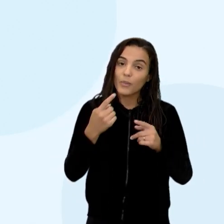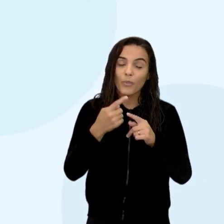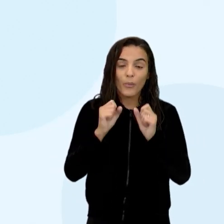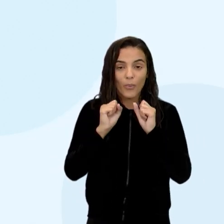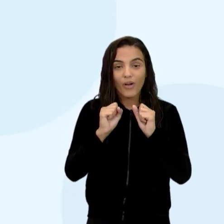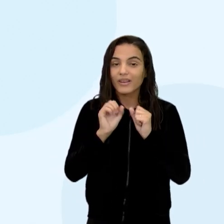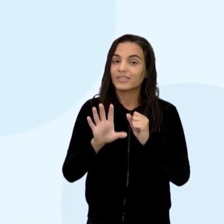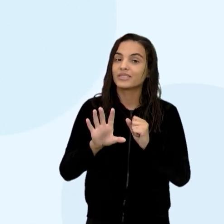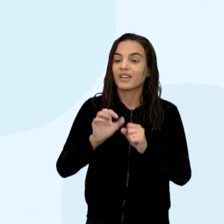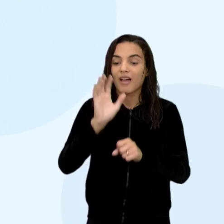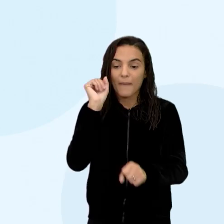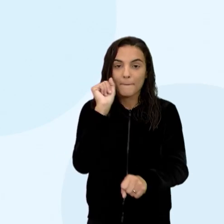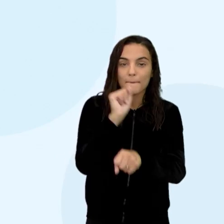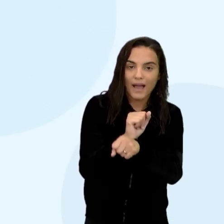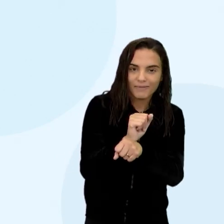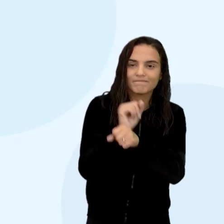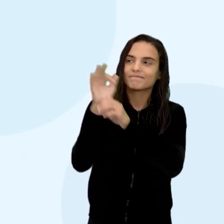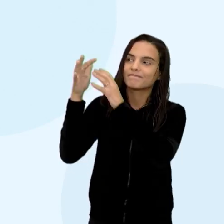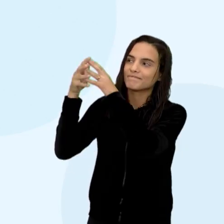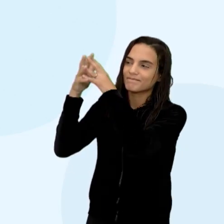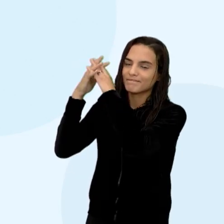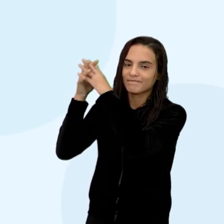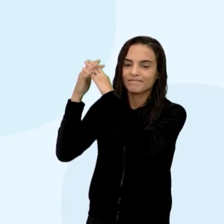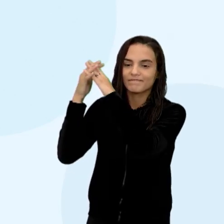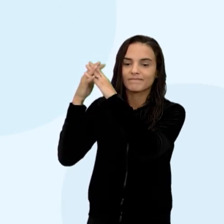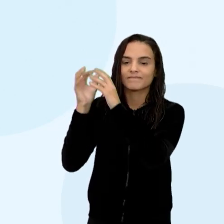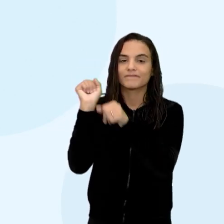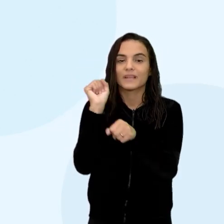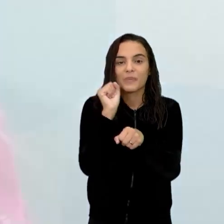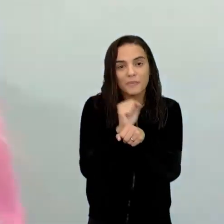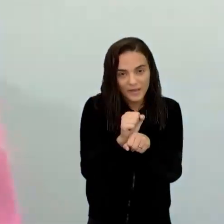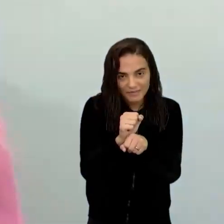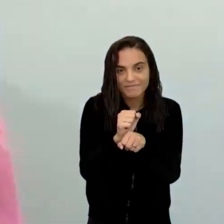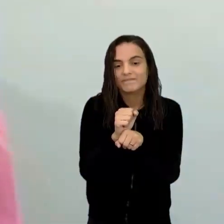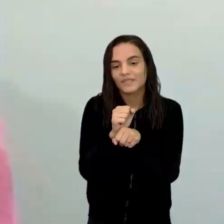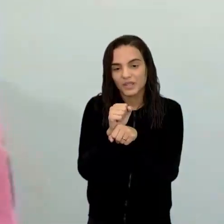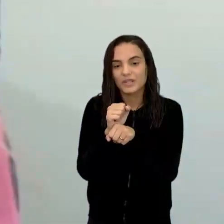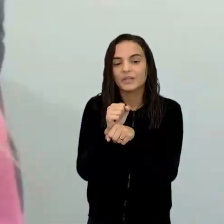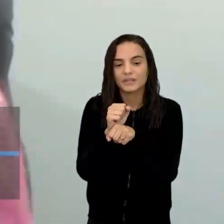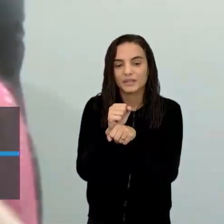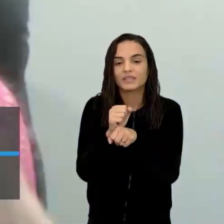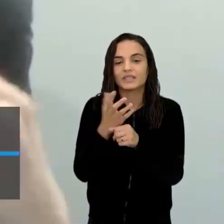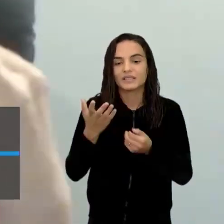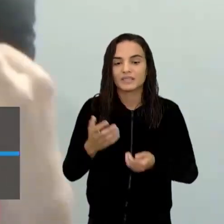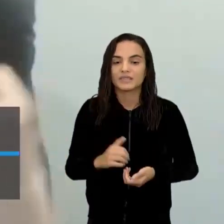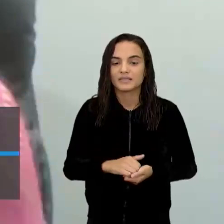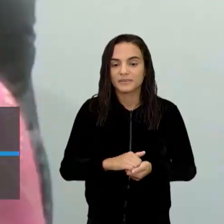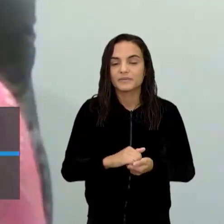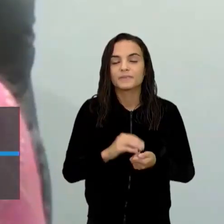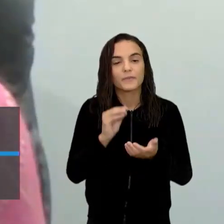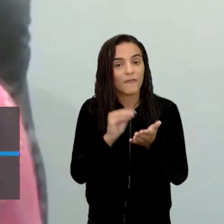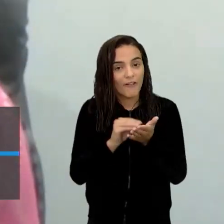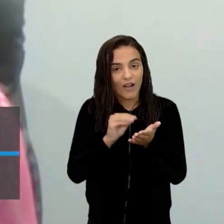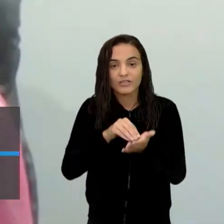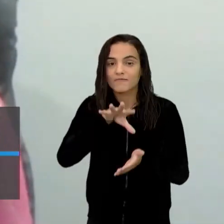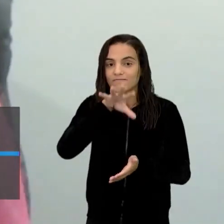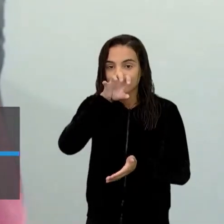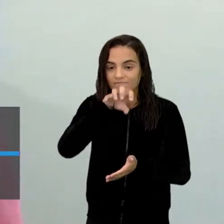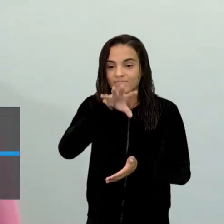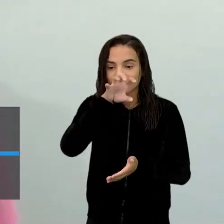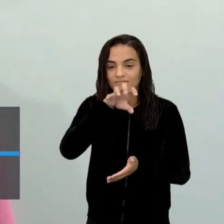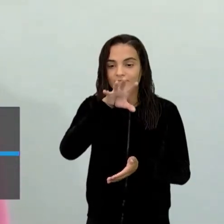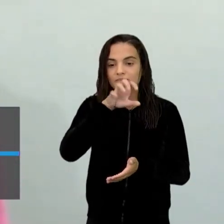ele fica paralisado cerebral, acaba paralisando uma parte do membro dele devido a essa falta de